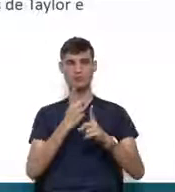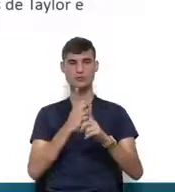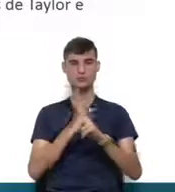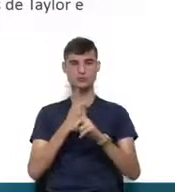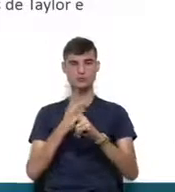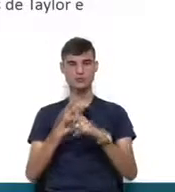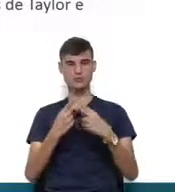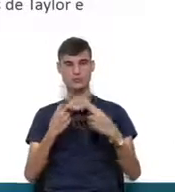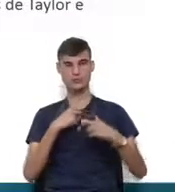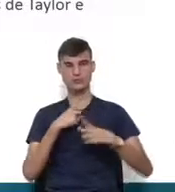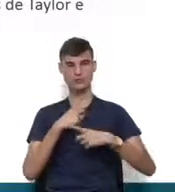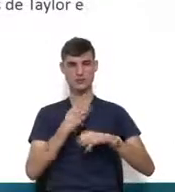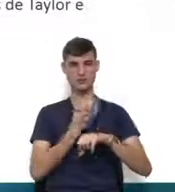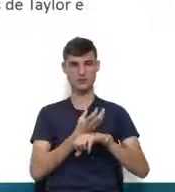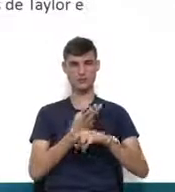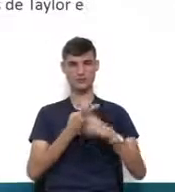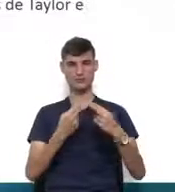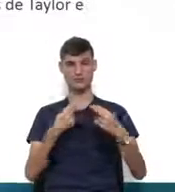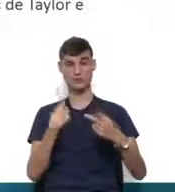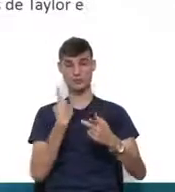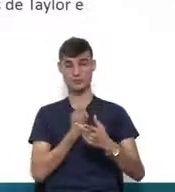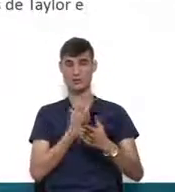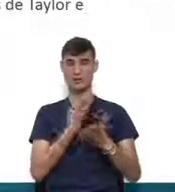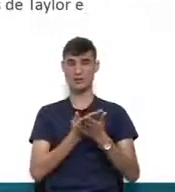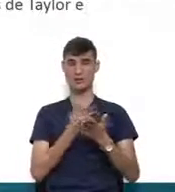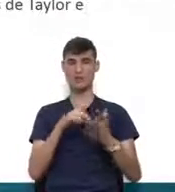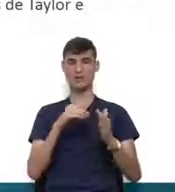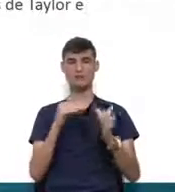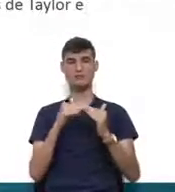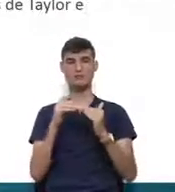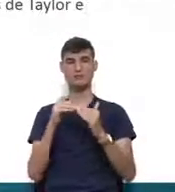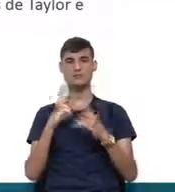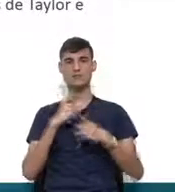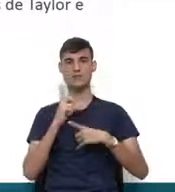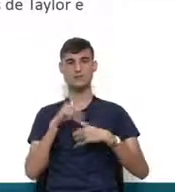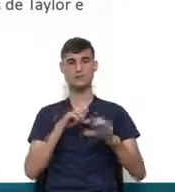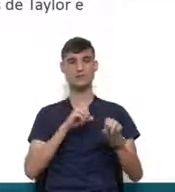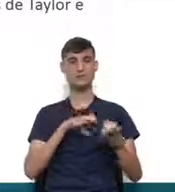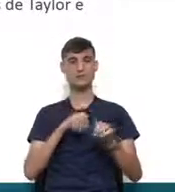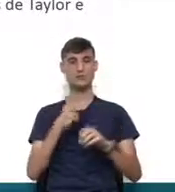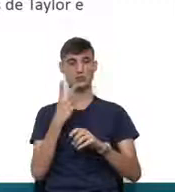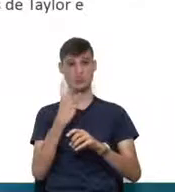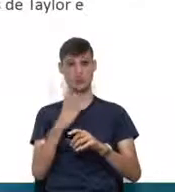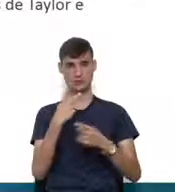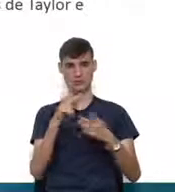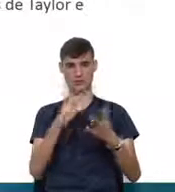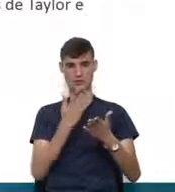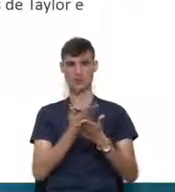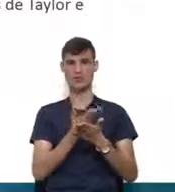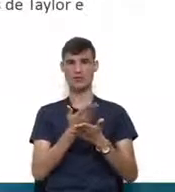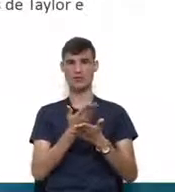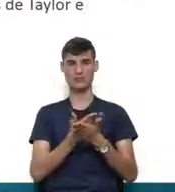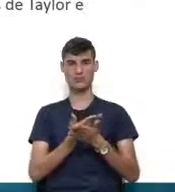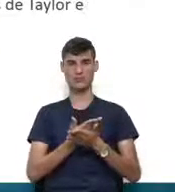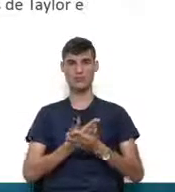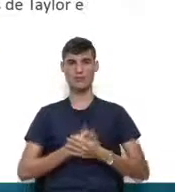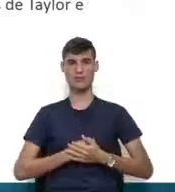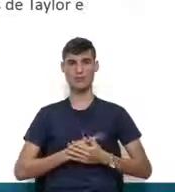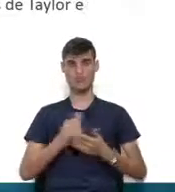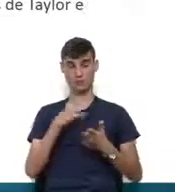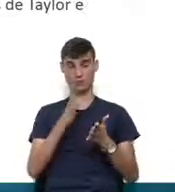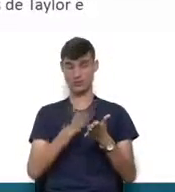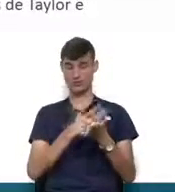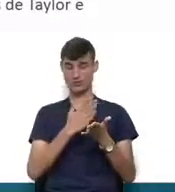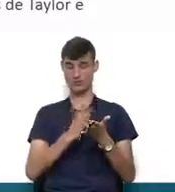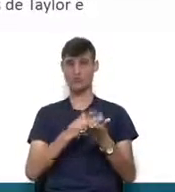nosso conteúdo. A nossa aula hoje está de acordo com a unidade de ensino de número 2 do seu livro didático. E aqui